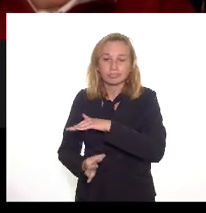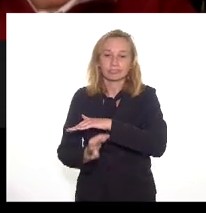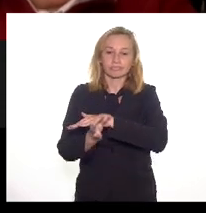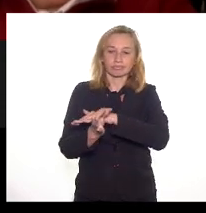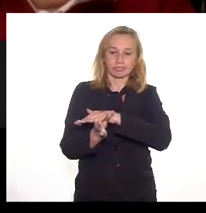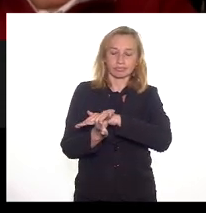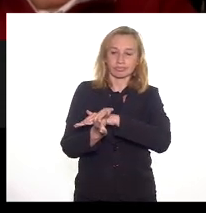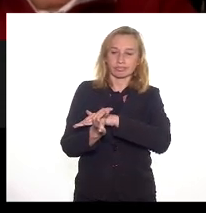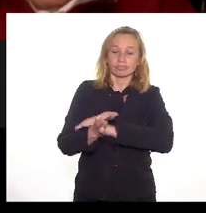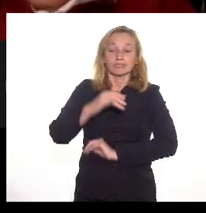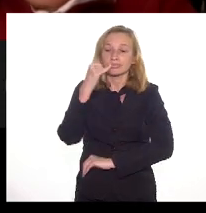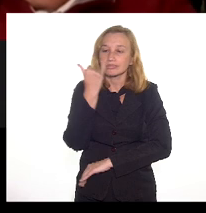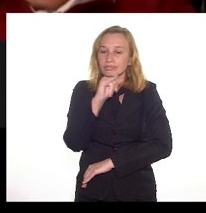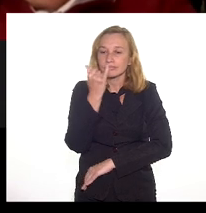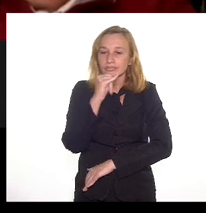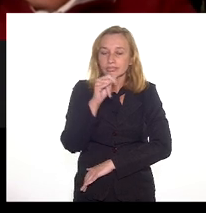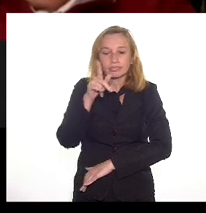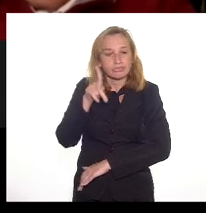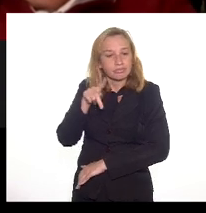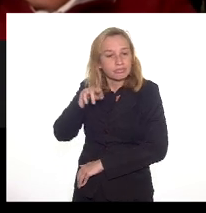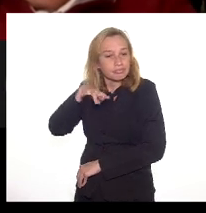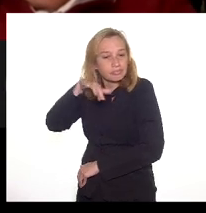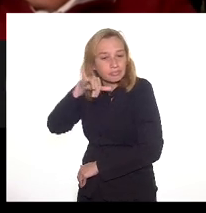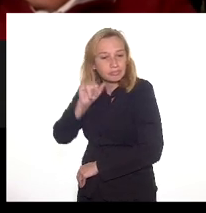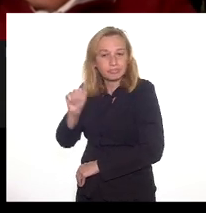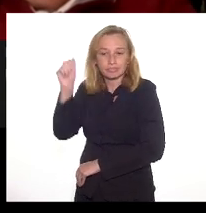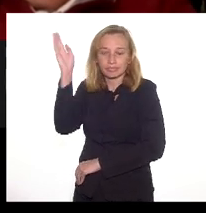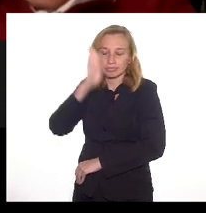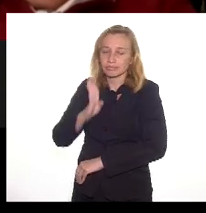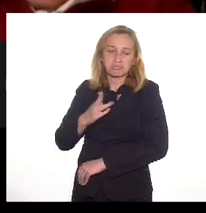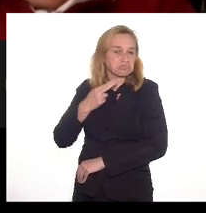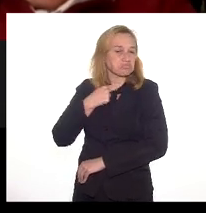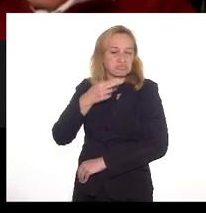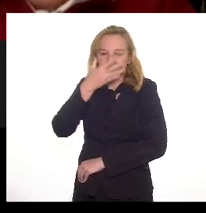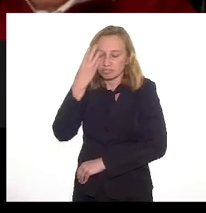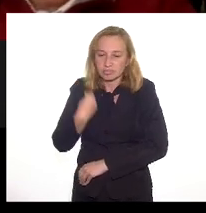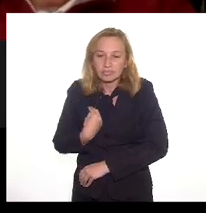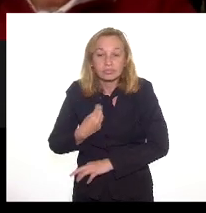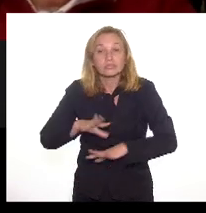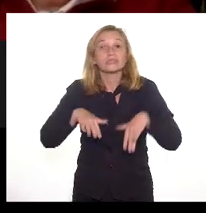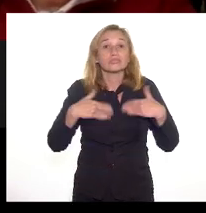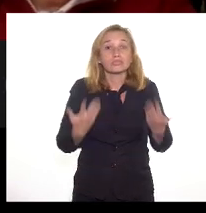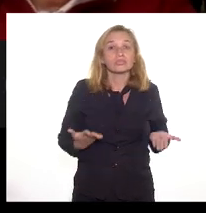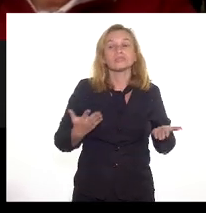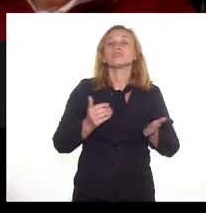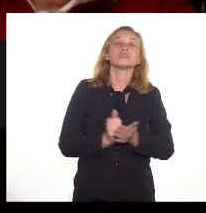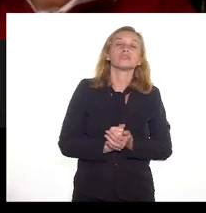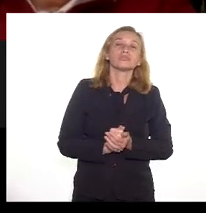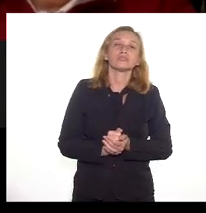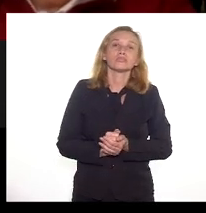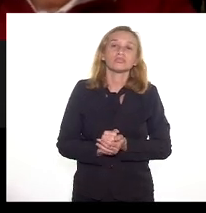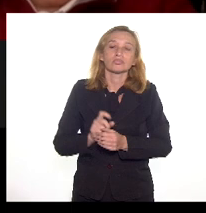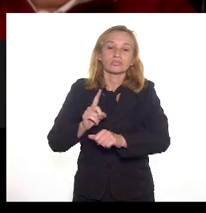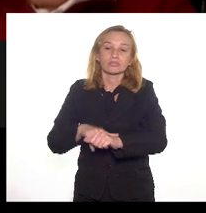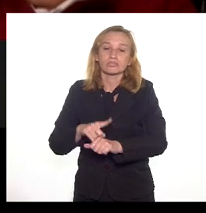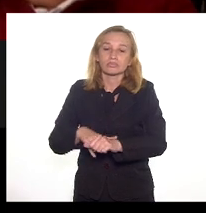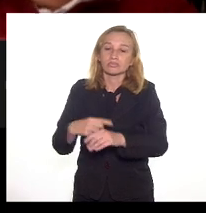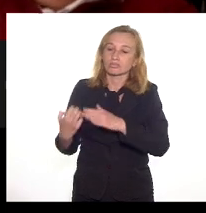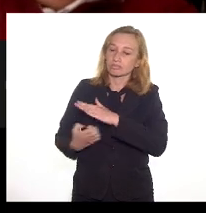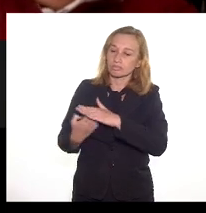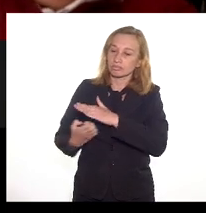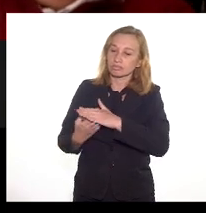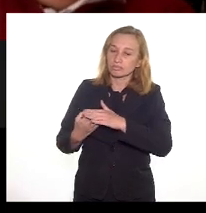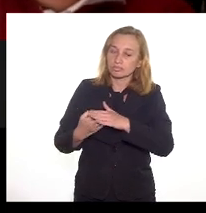energia primária do Brasil. A gente não pode esquecer isso, né? Então, quando essa empresa ela proporciona